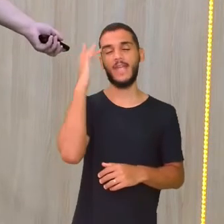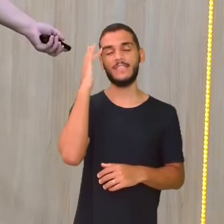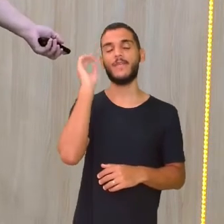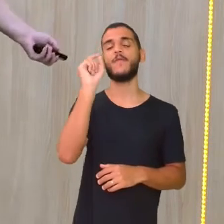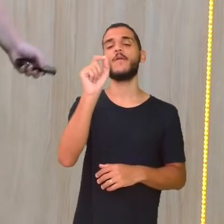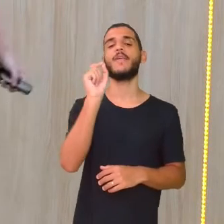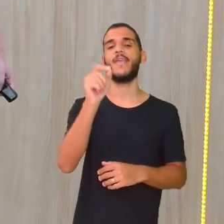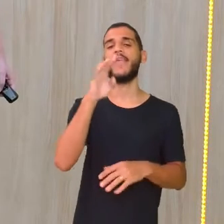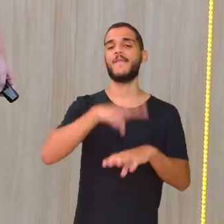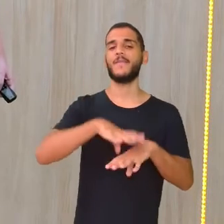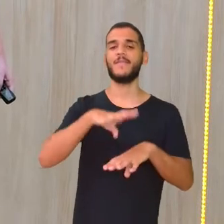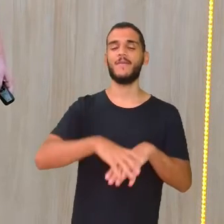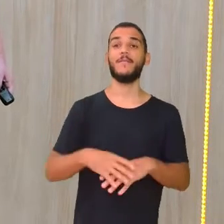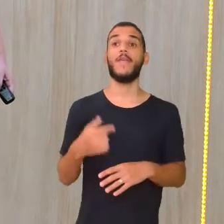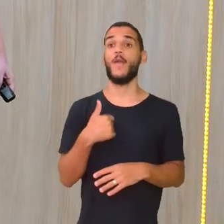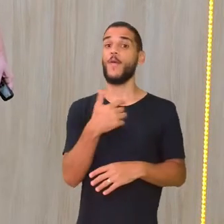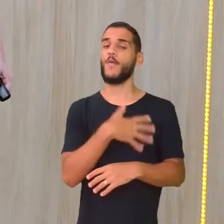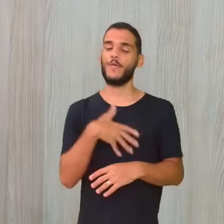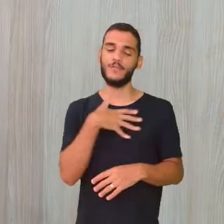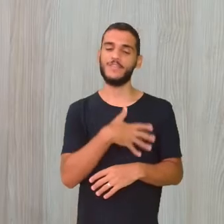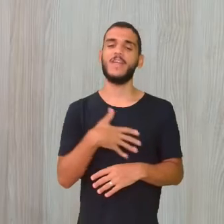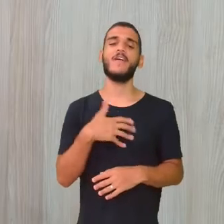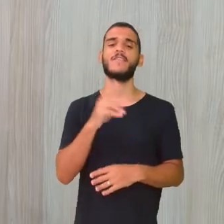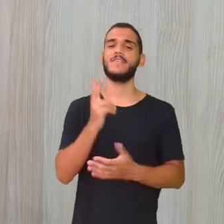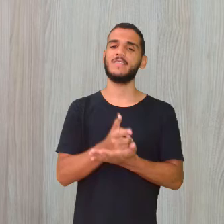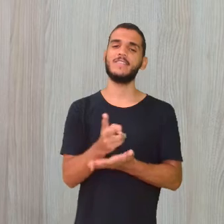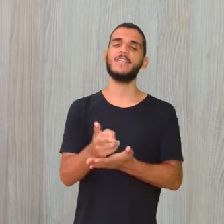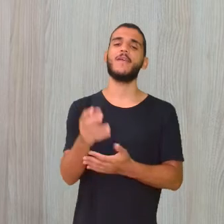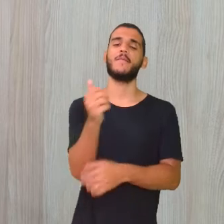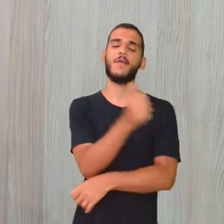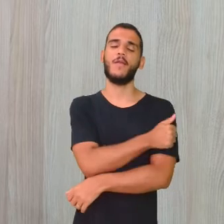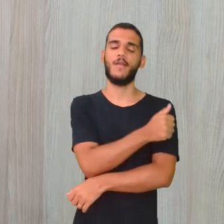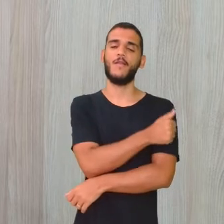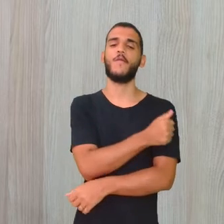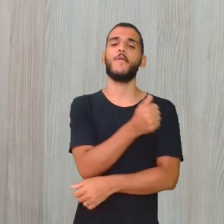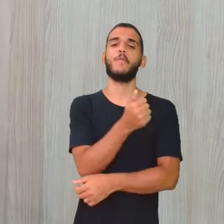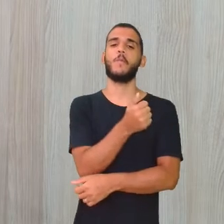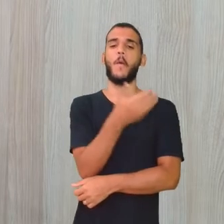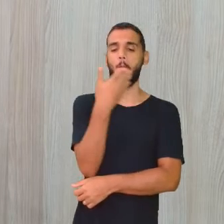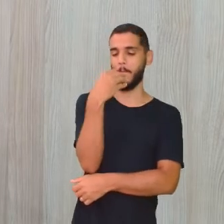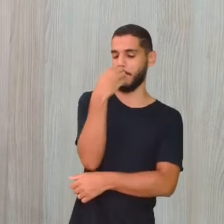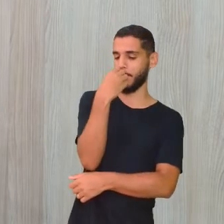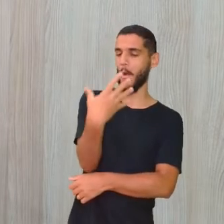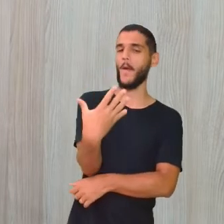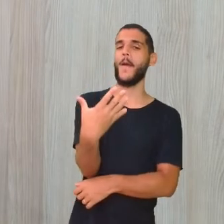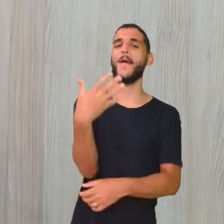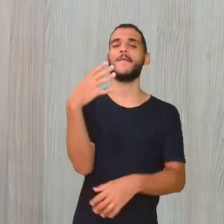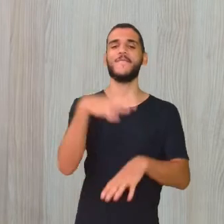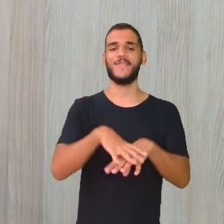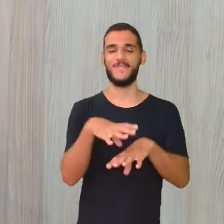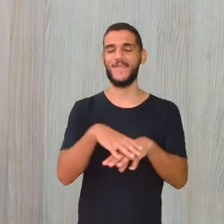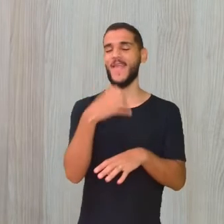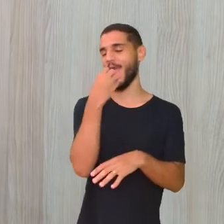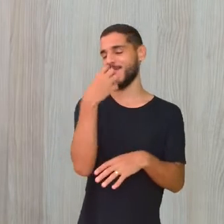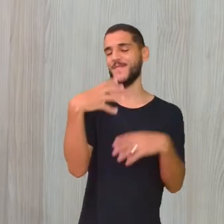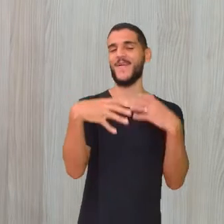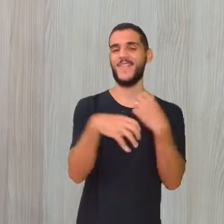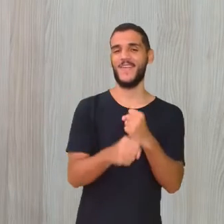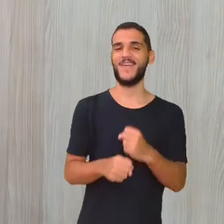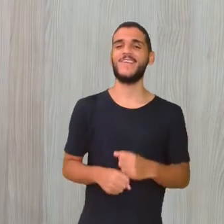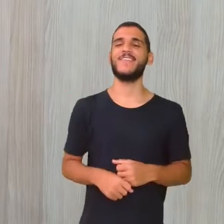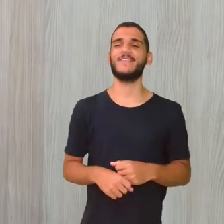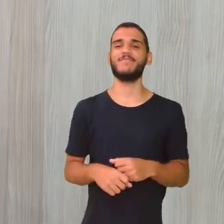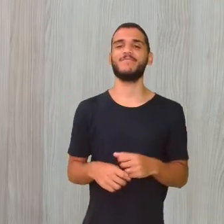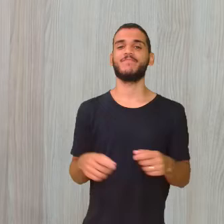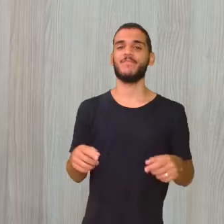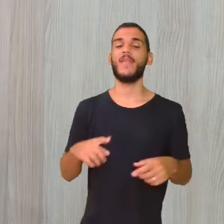quê de matemática? Não, eu gostava, professora. Sempre fui um aluno que tirava onda em matemática, tirava boas notas. Acabei enveredando